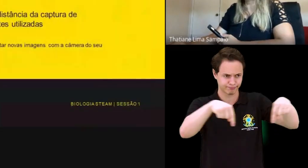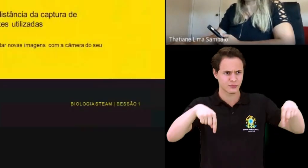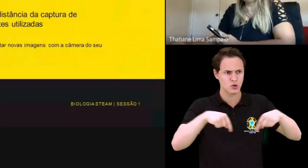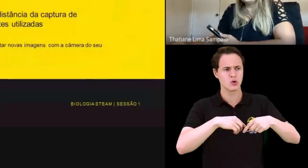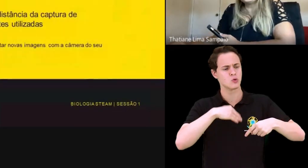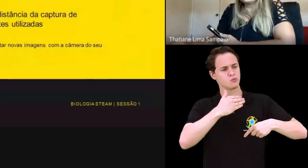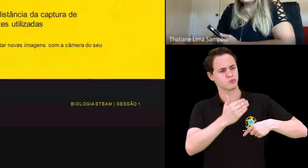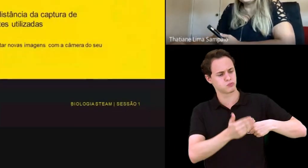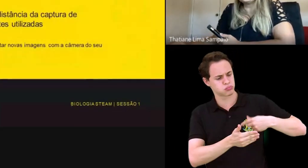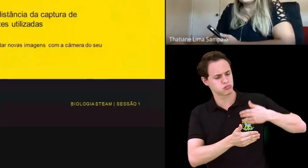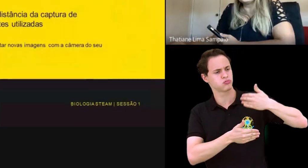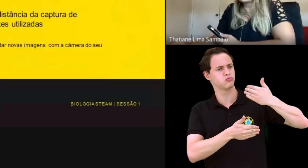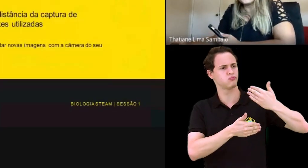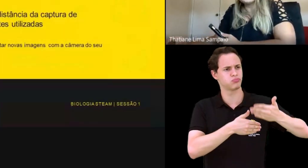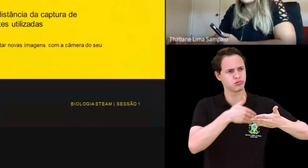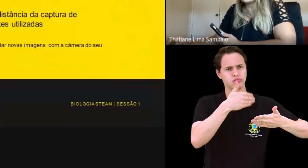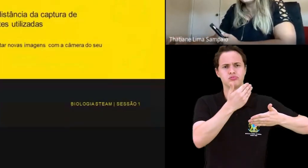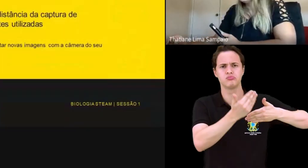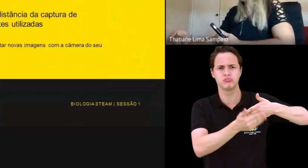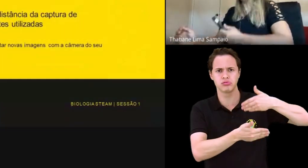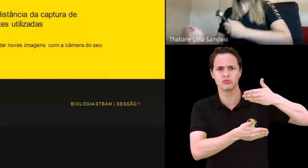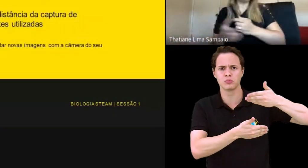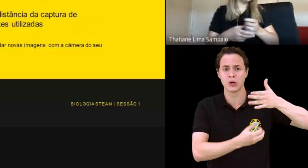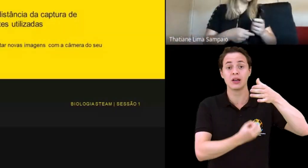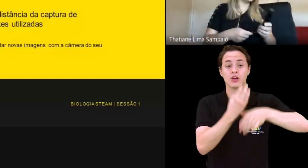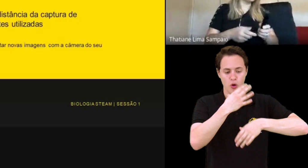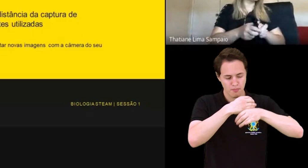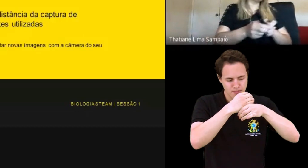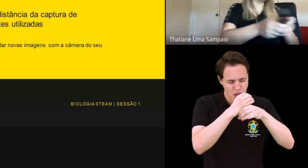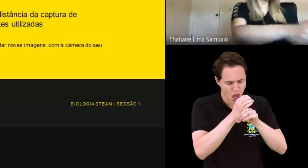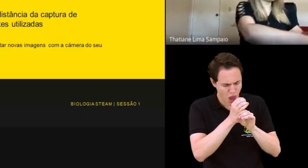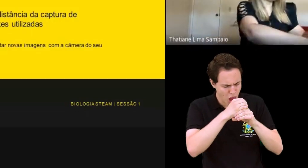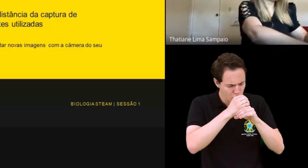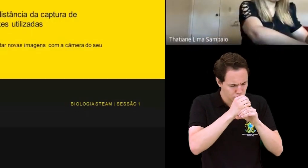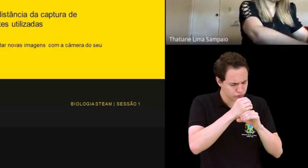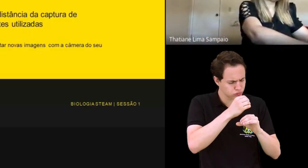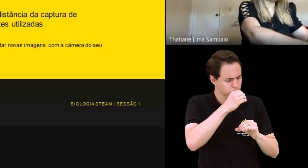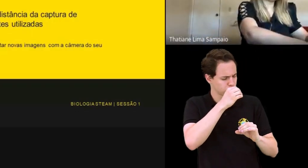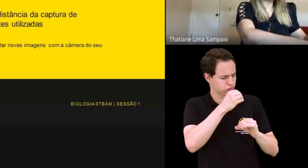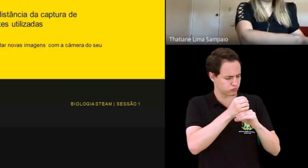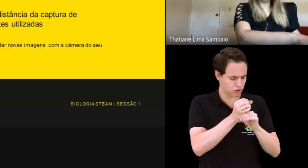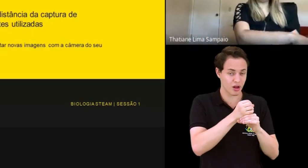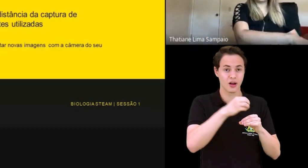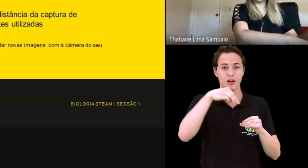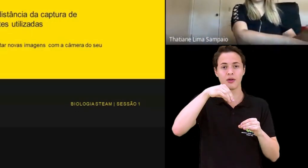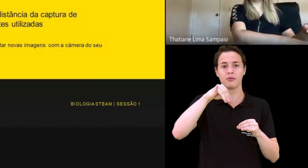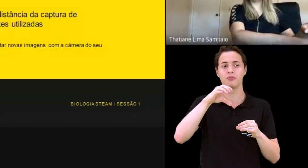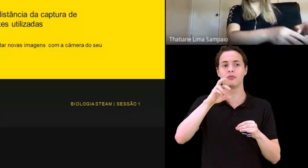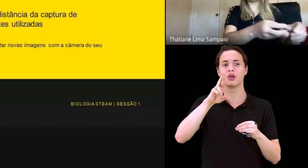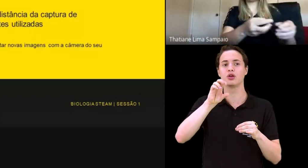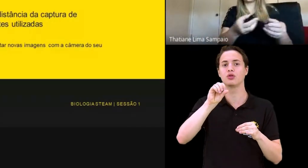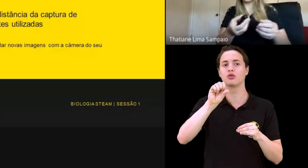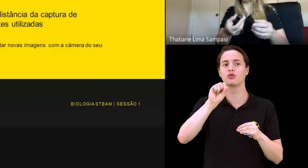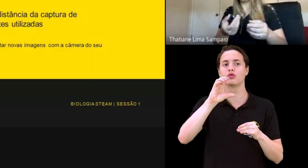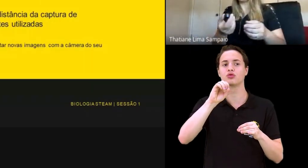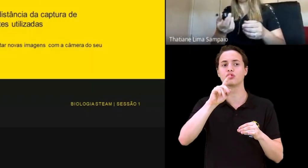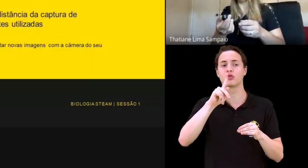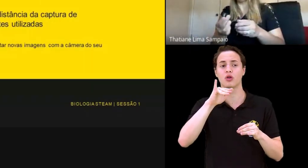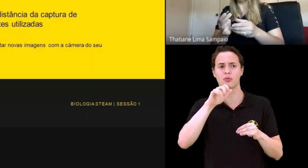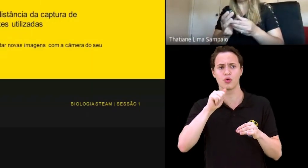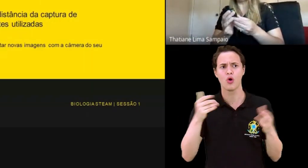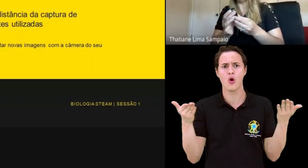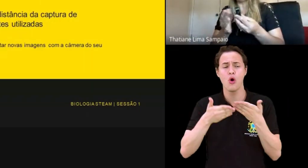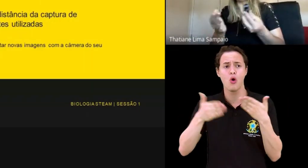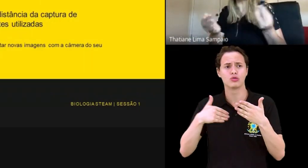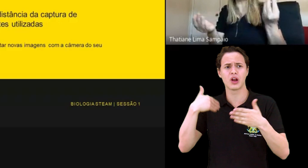foram desenvolvidos os microscópios. E hoje em dia, gente, os microscópios estão tão avançados e